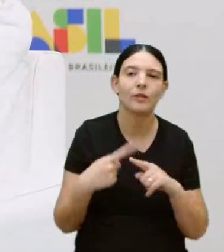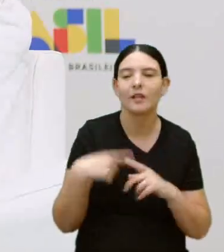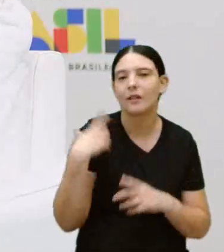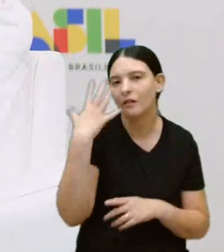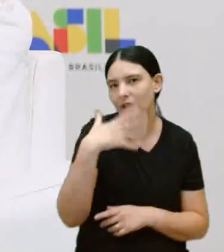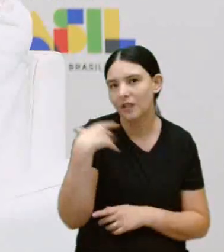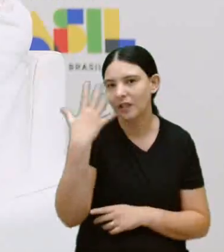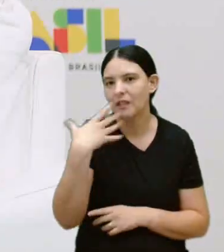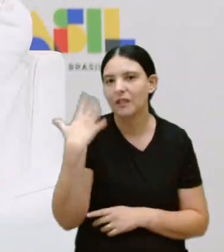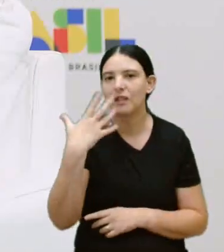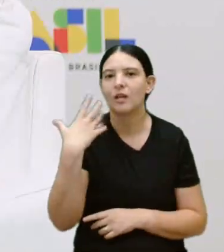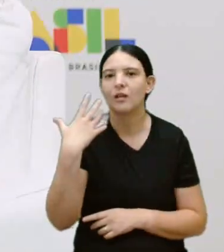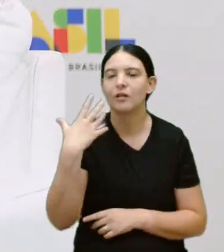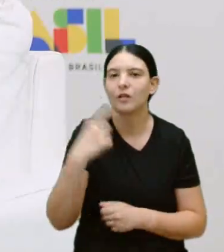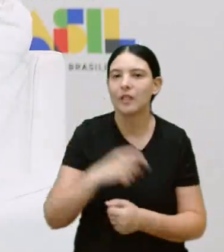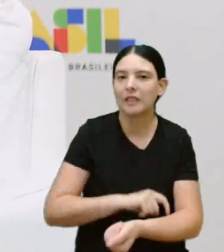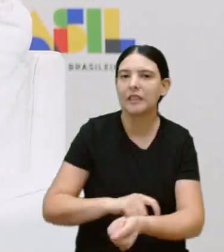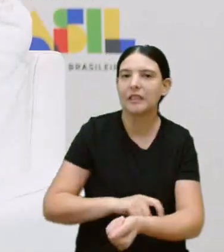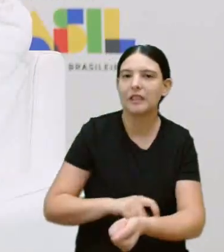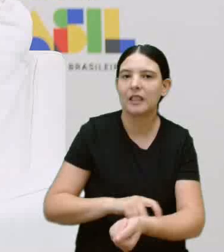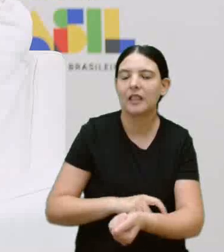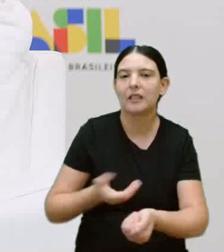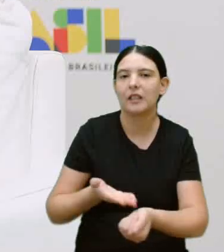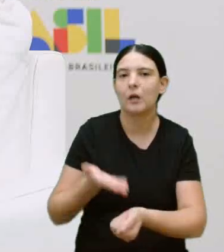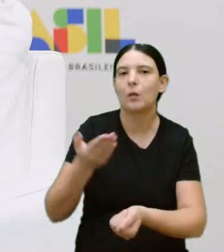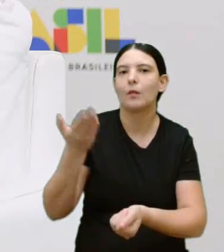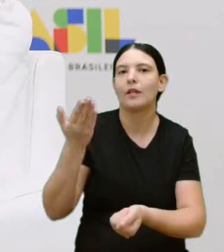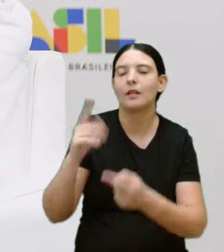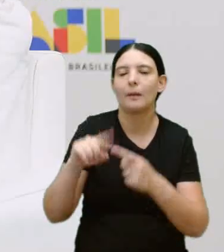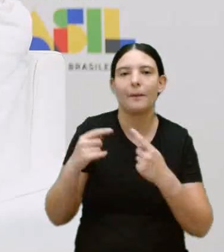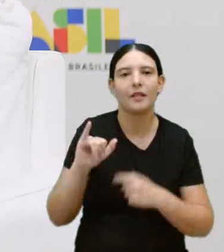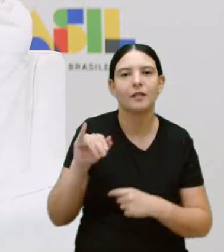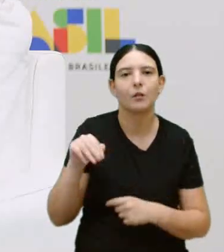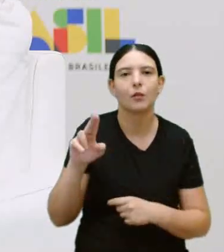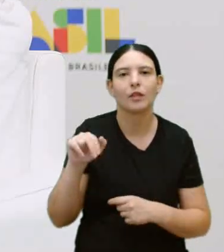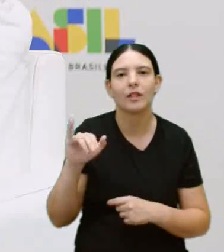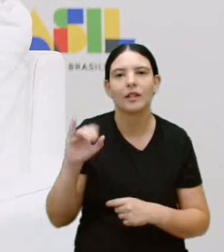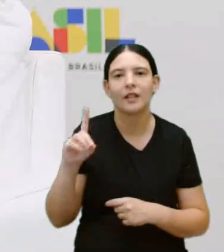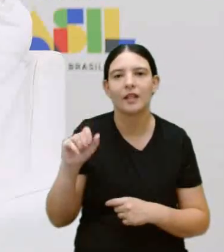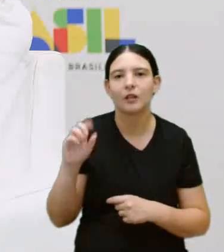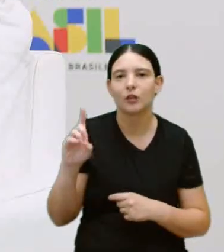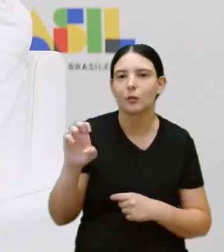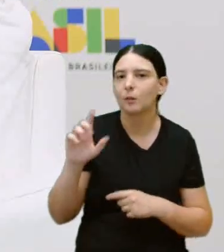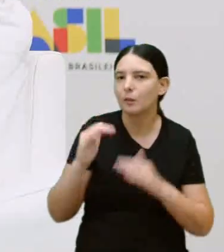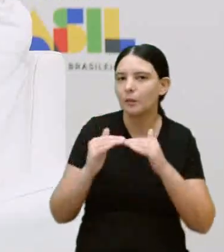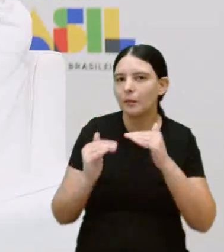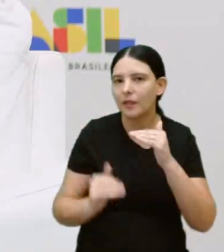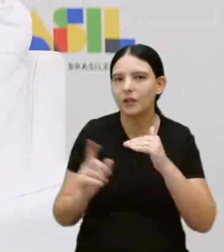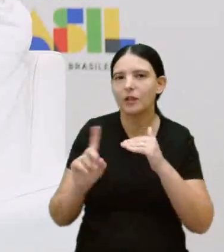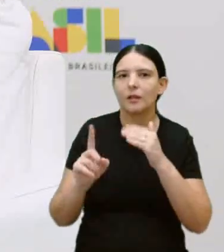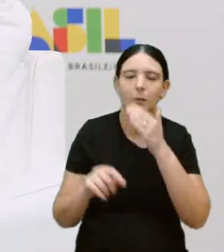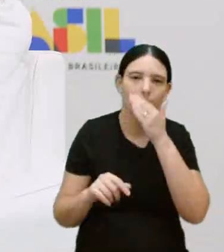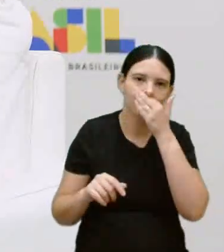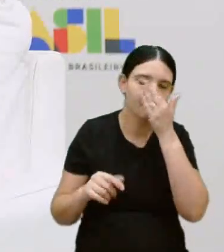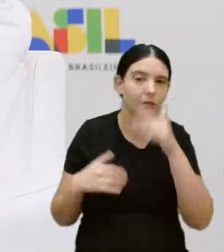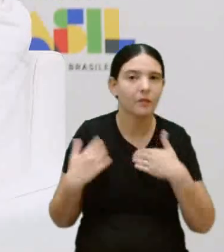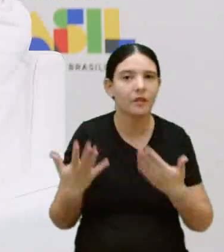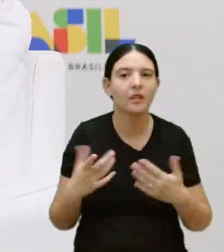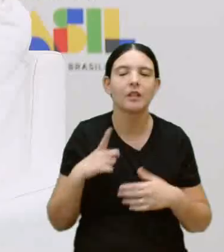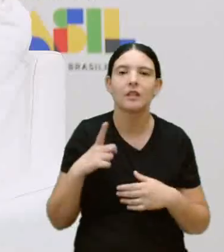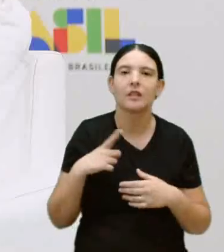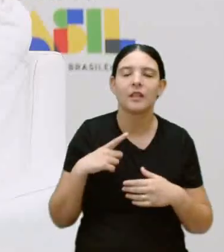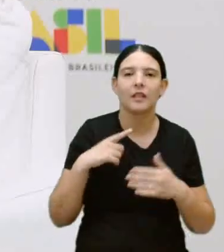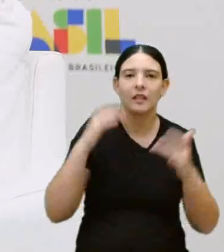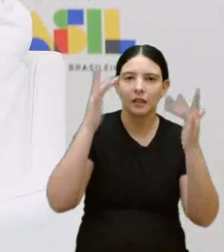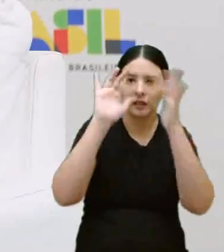nosso estresse, mas não abaixa a imunidade. Então a gente vai ter mais taxa de alguns neurotransmissores,